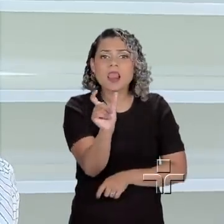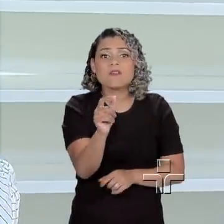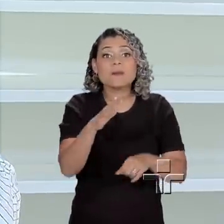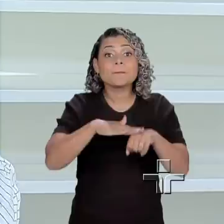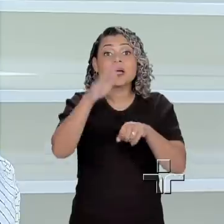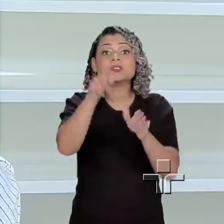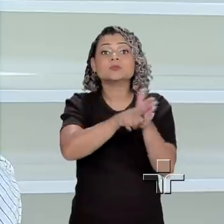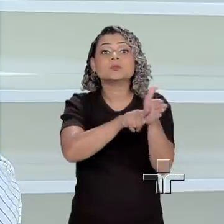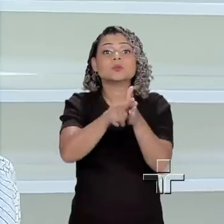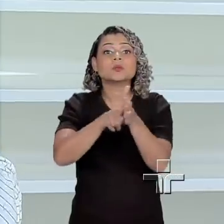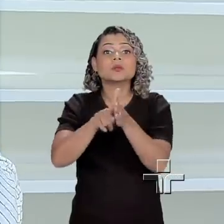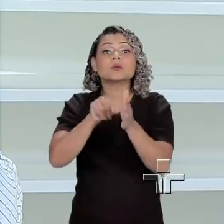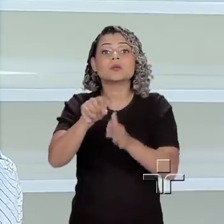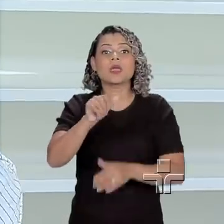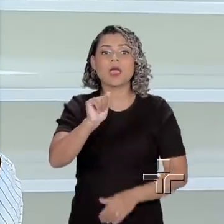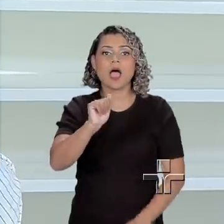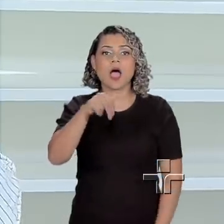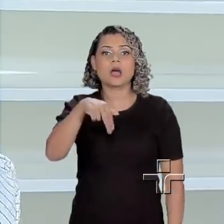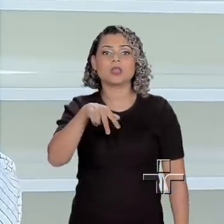internet é a palavra novinha.